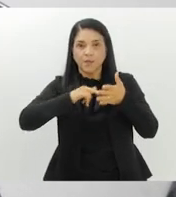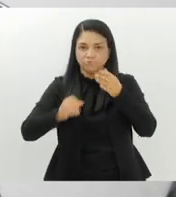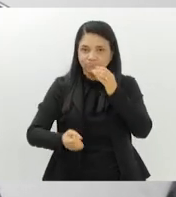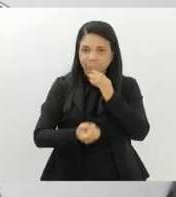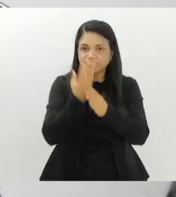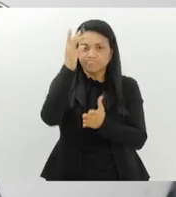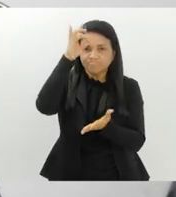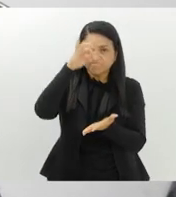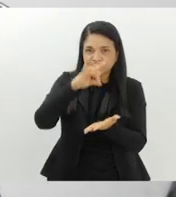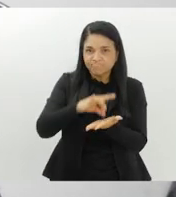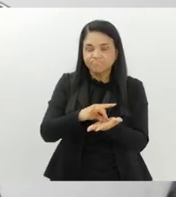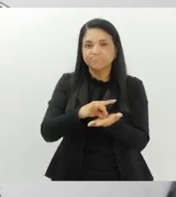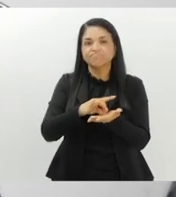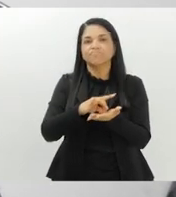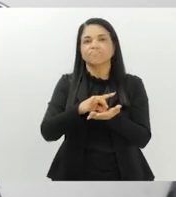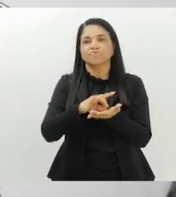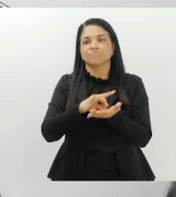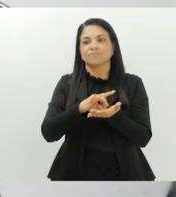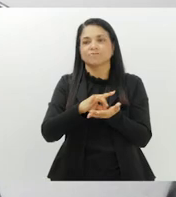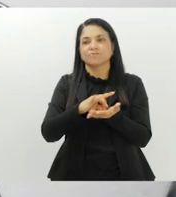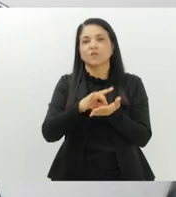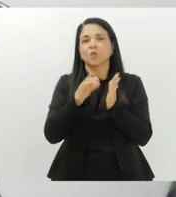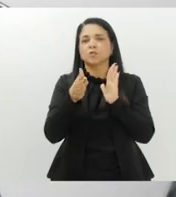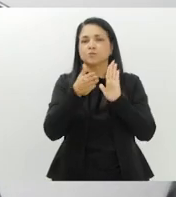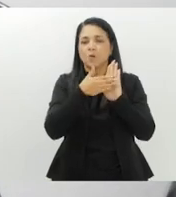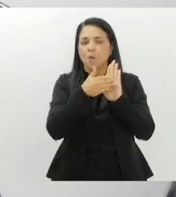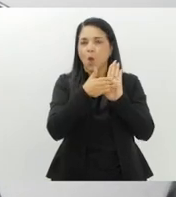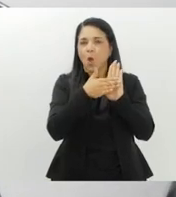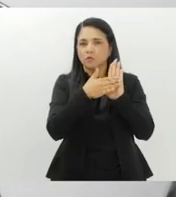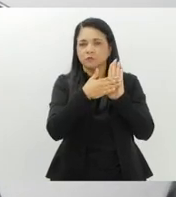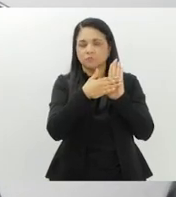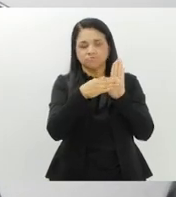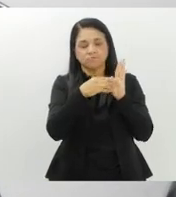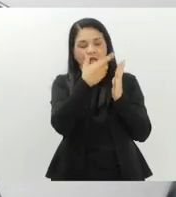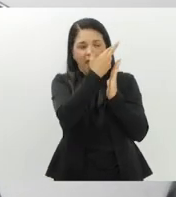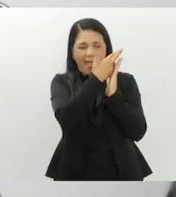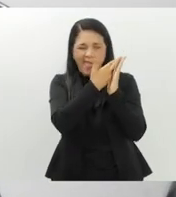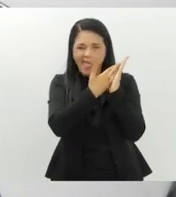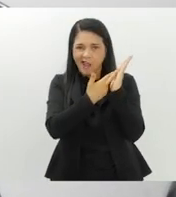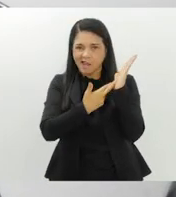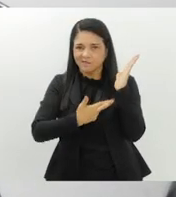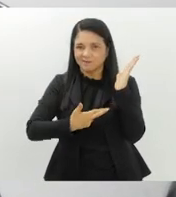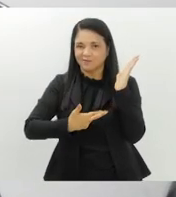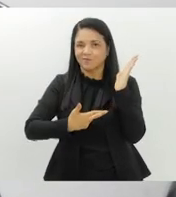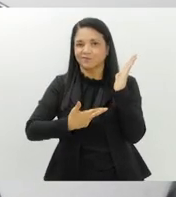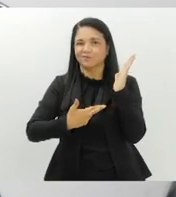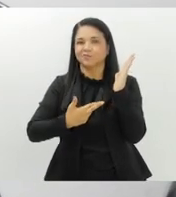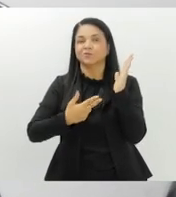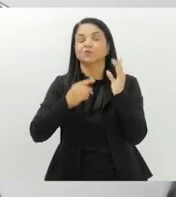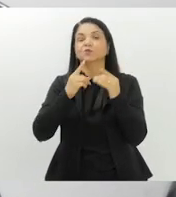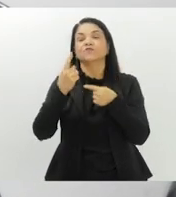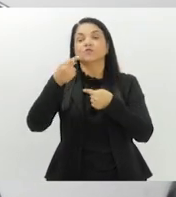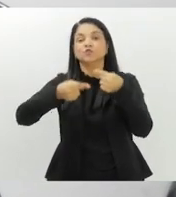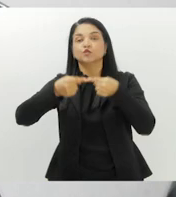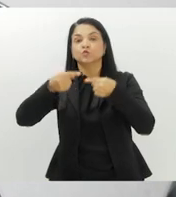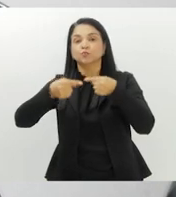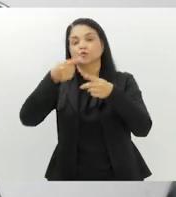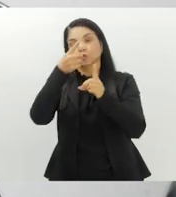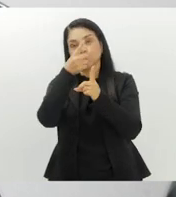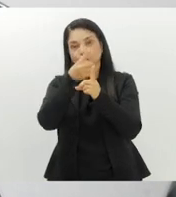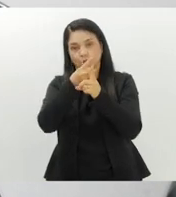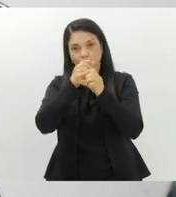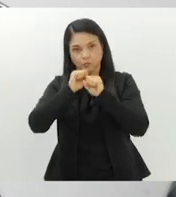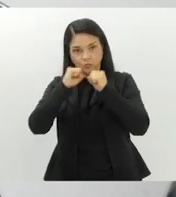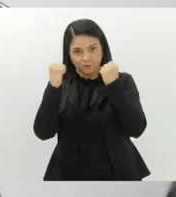vai ser o documento que, com as proposições, um relatório com as proposições do que foi discutido dentro